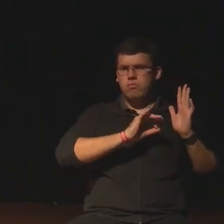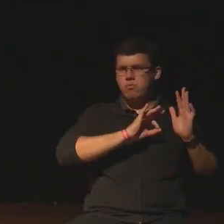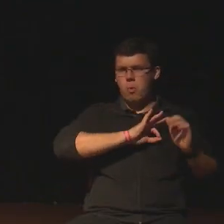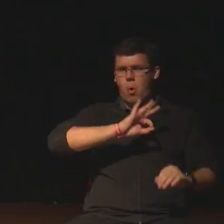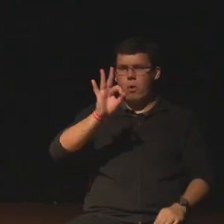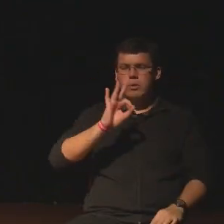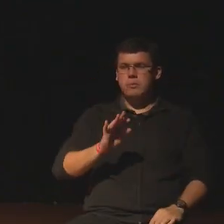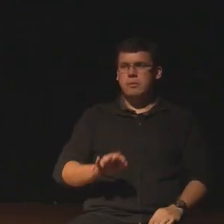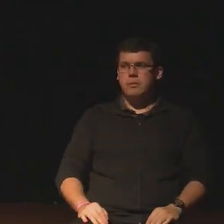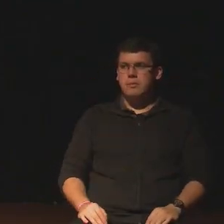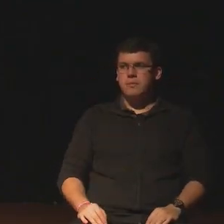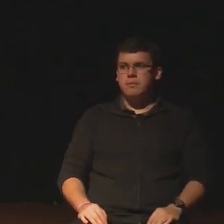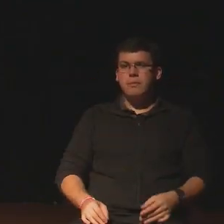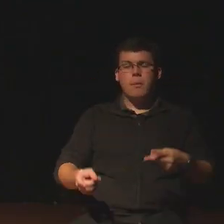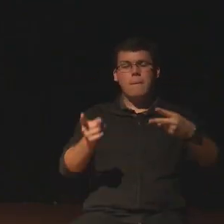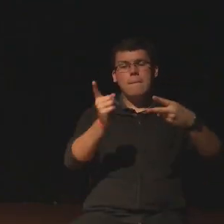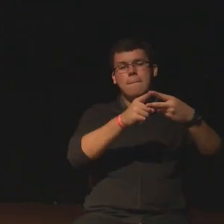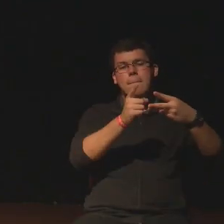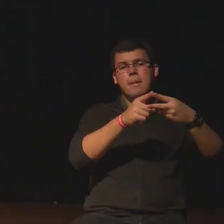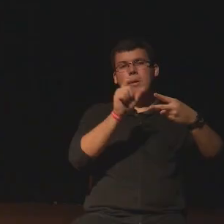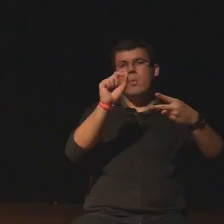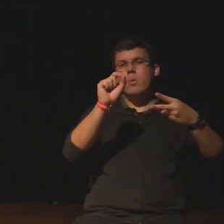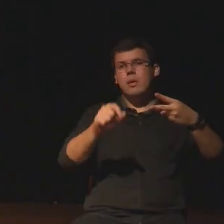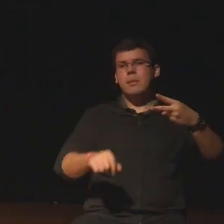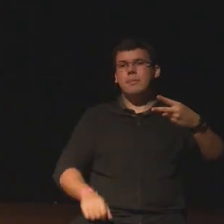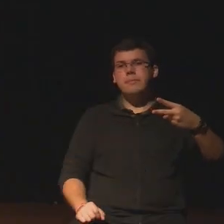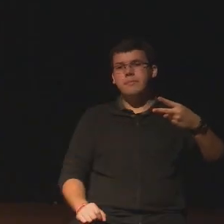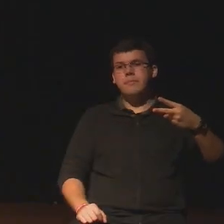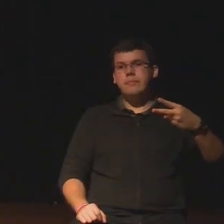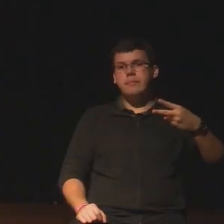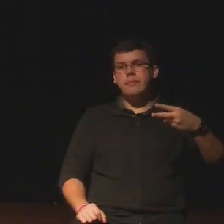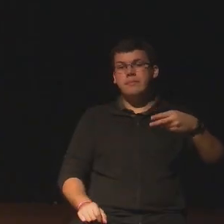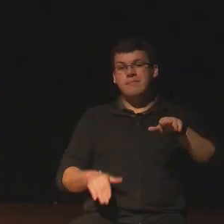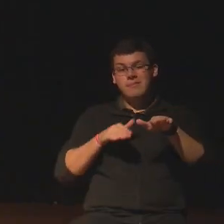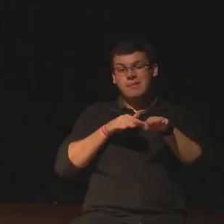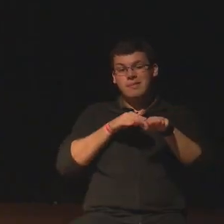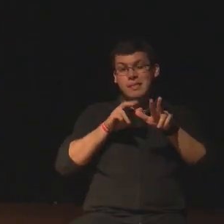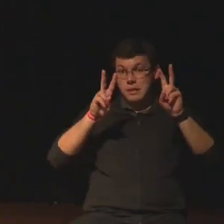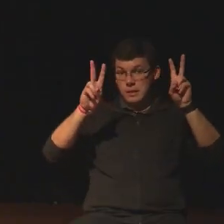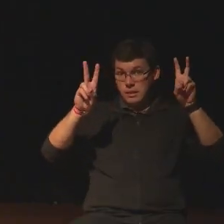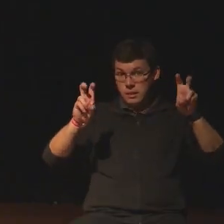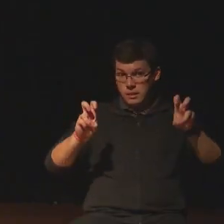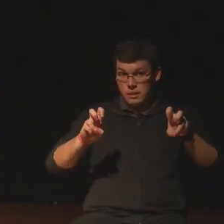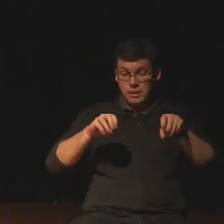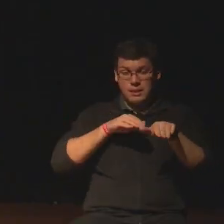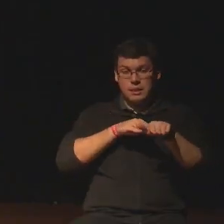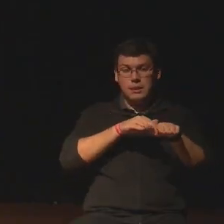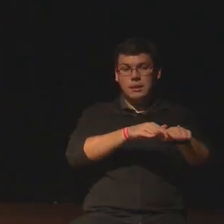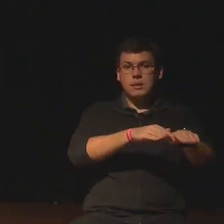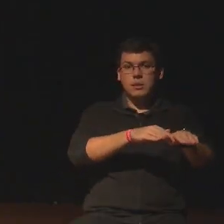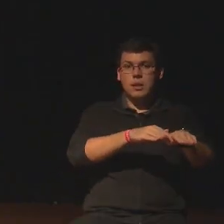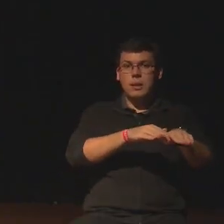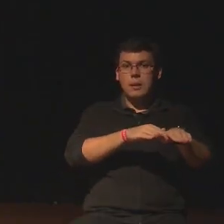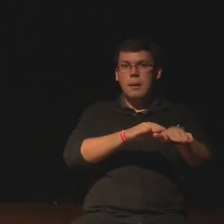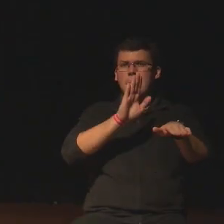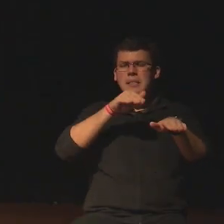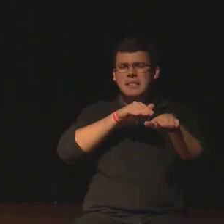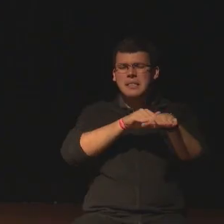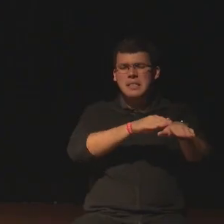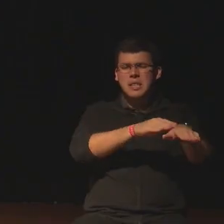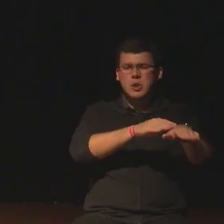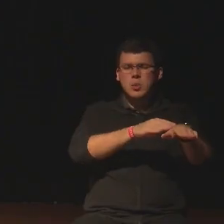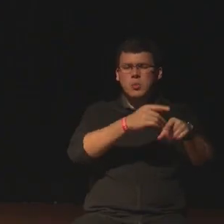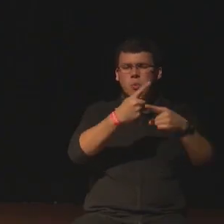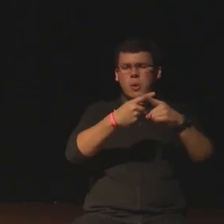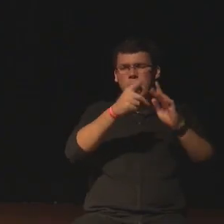O primeiro comentário tem a ver com o trânsito, mas não exatamente o trânsito decorrente deste projeto. Eu